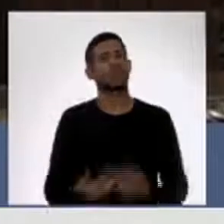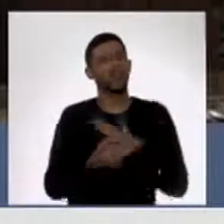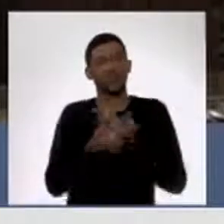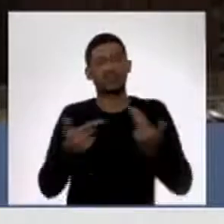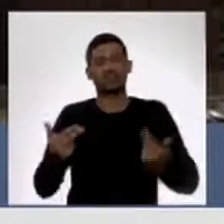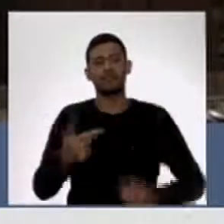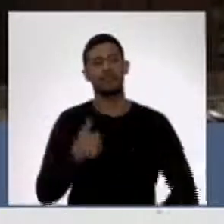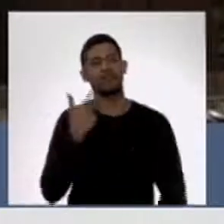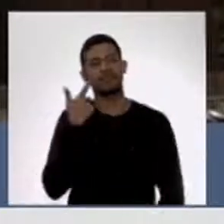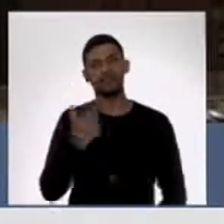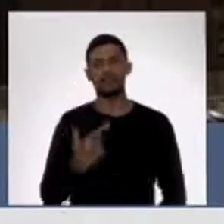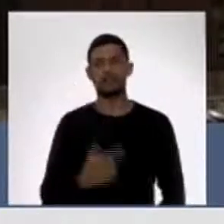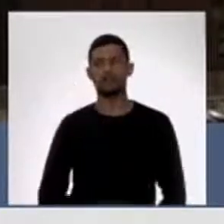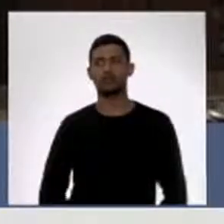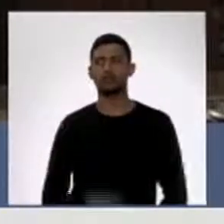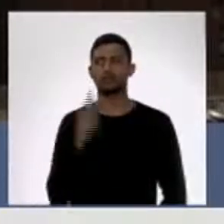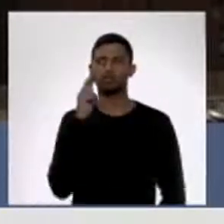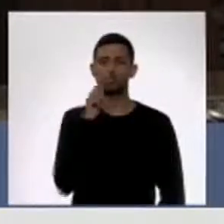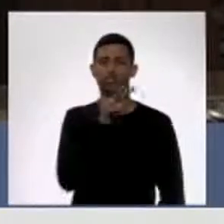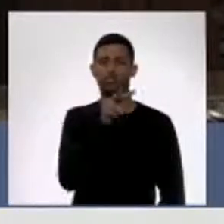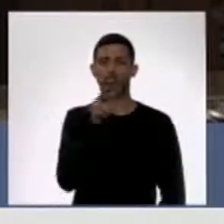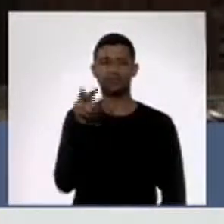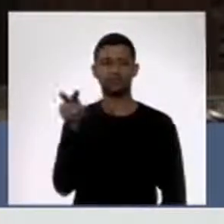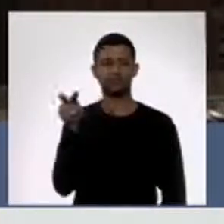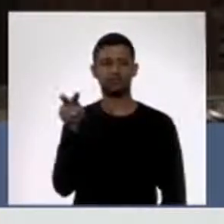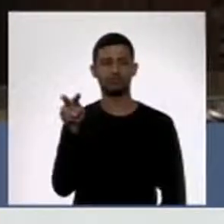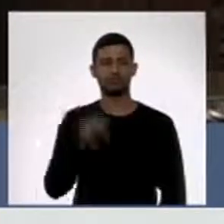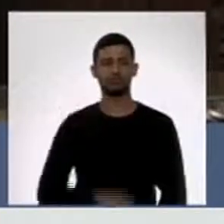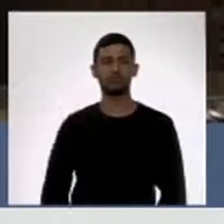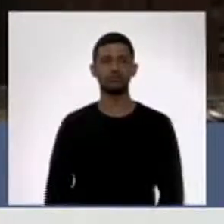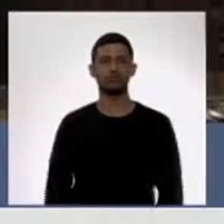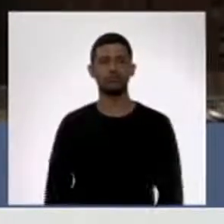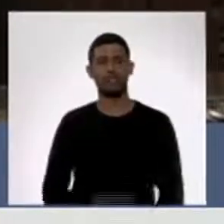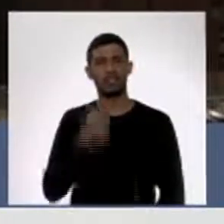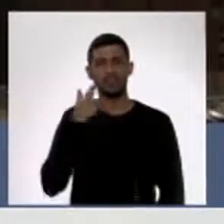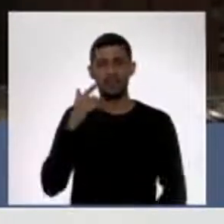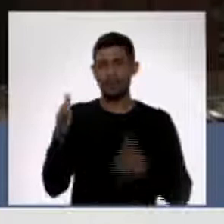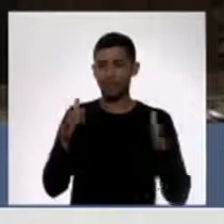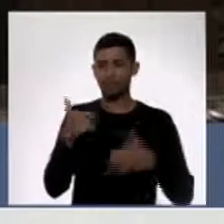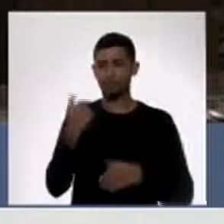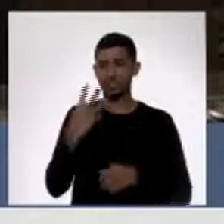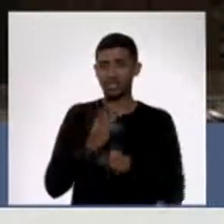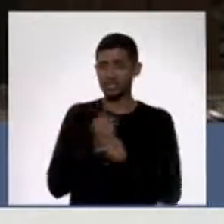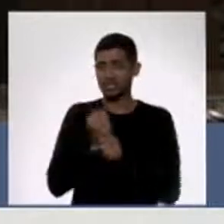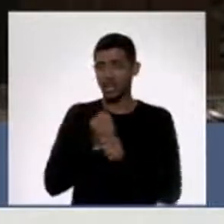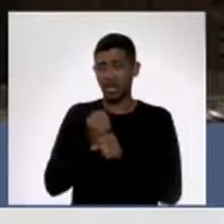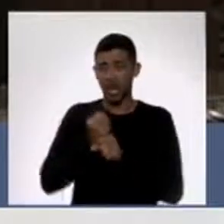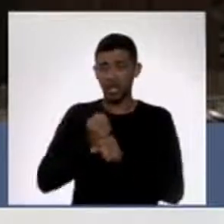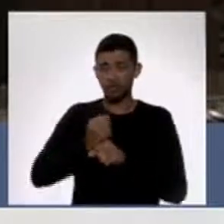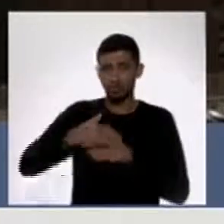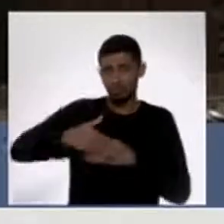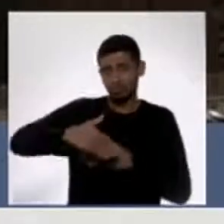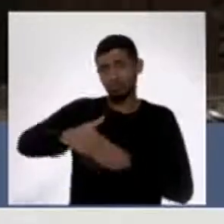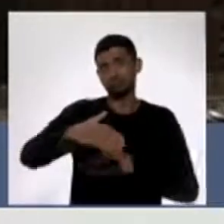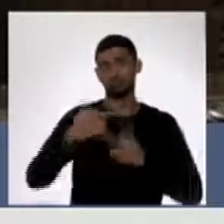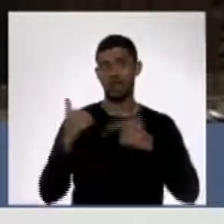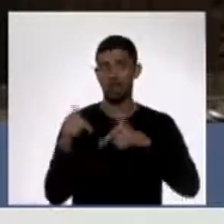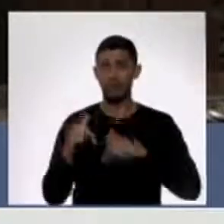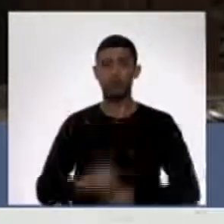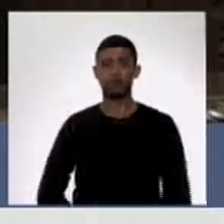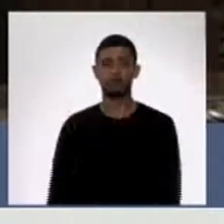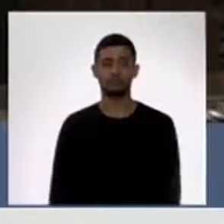esse cenário complexo, esse assentamento que há 13 anos vem produzindo,